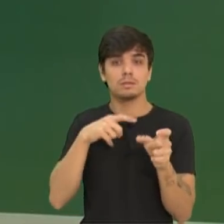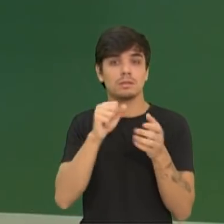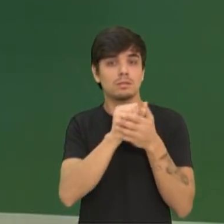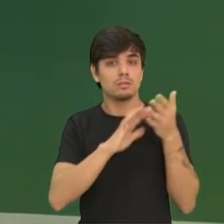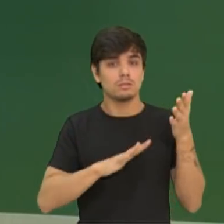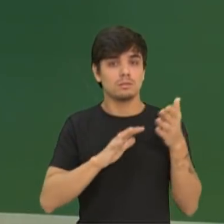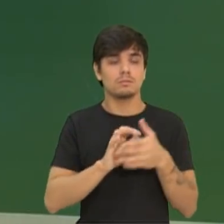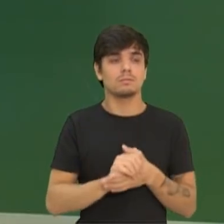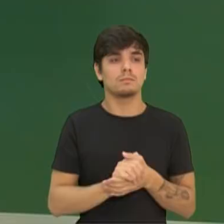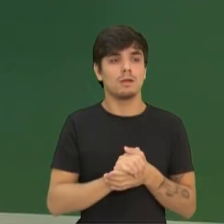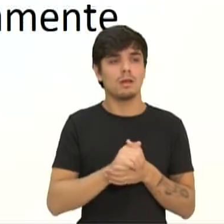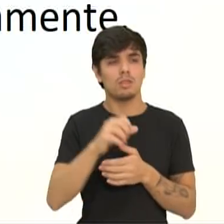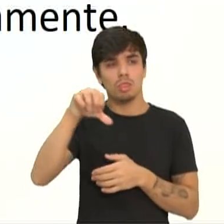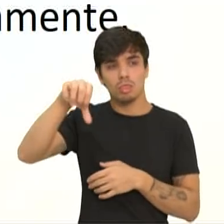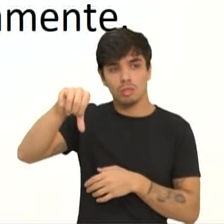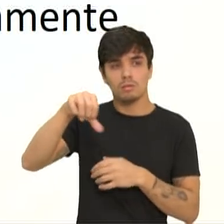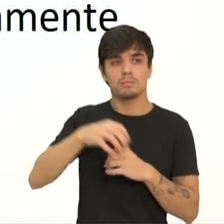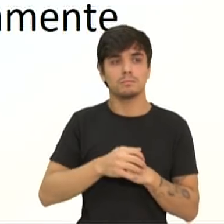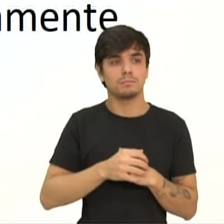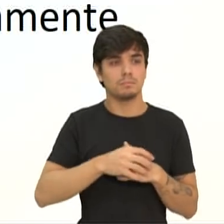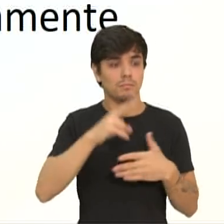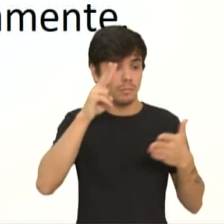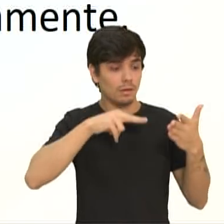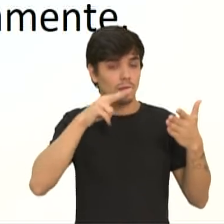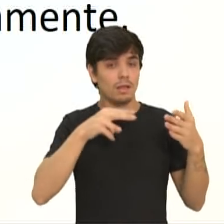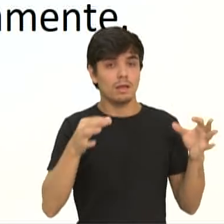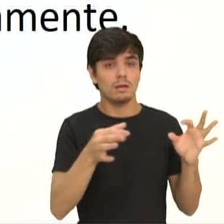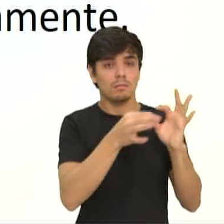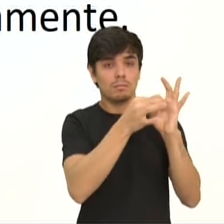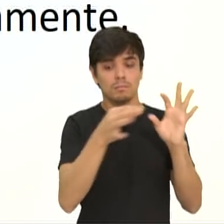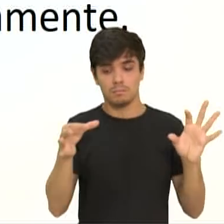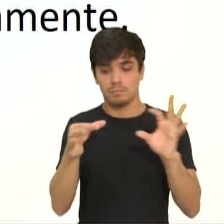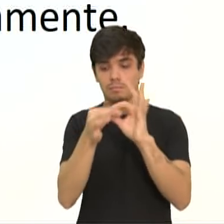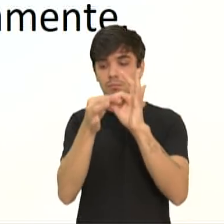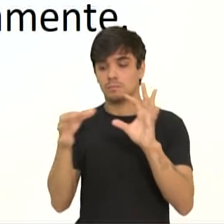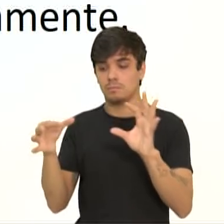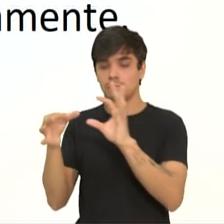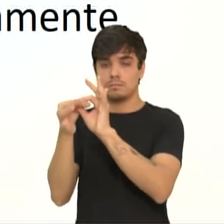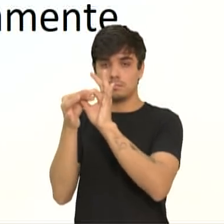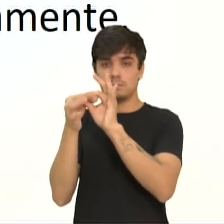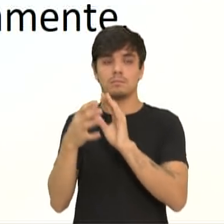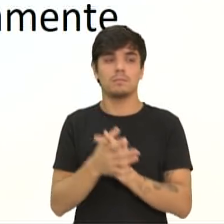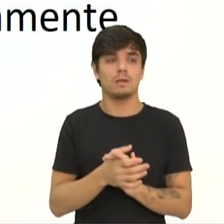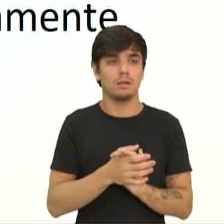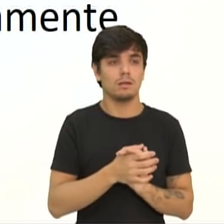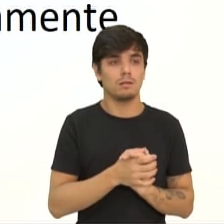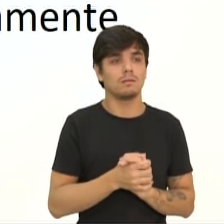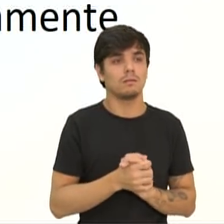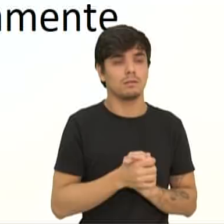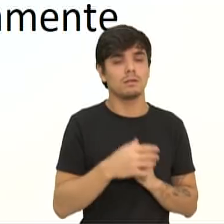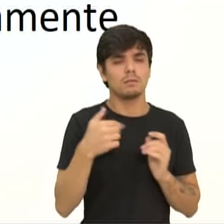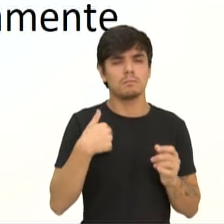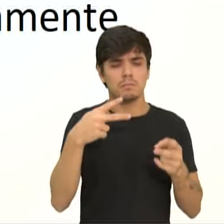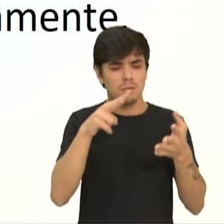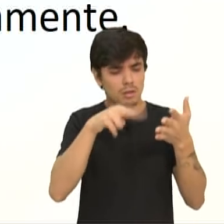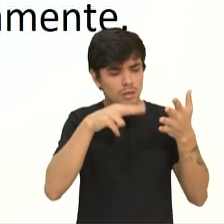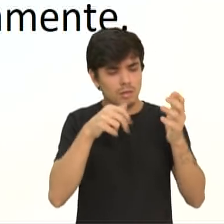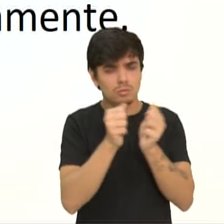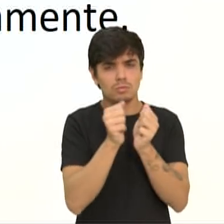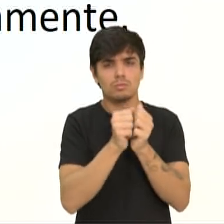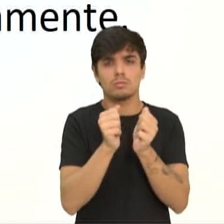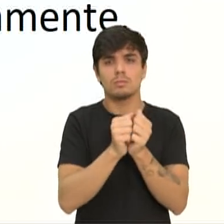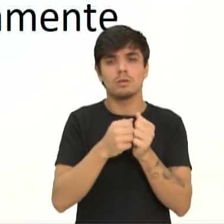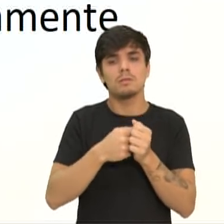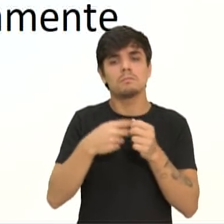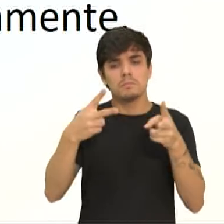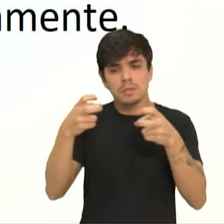número 9. Leia os pares de palavras. Então, leia juntamente comigo e já vai prestando atenção na tonicidade,